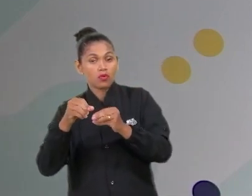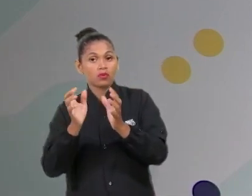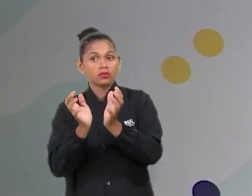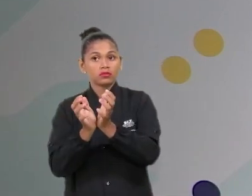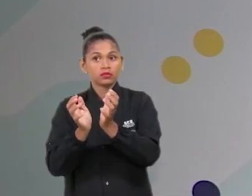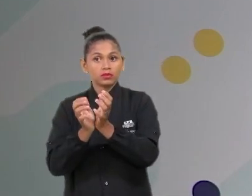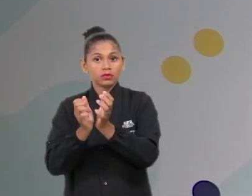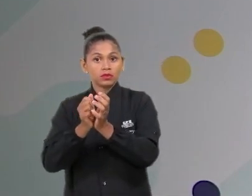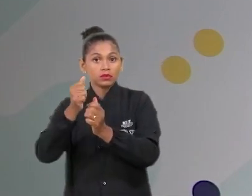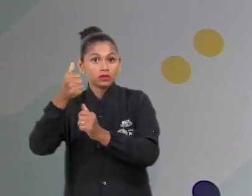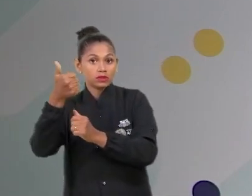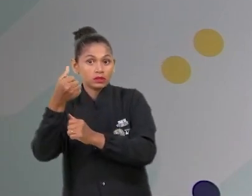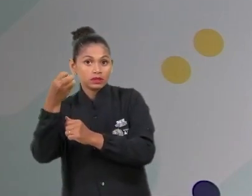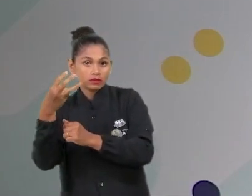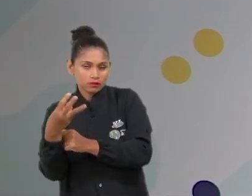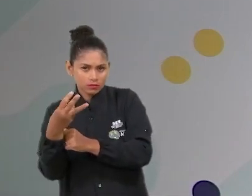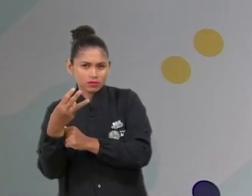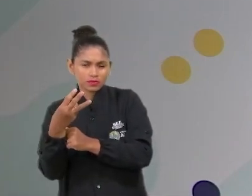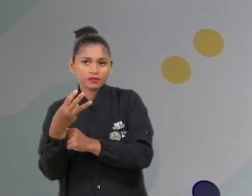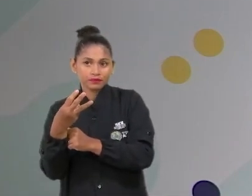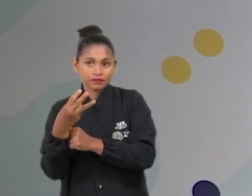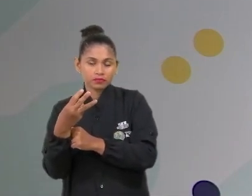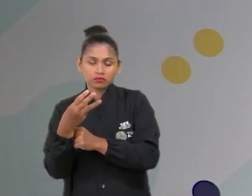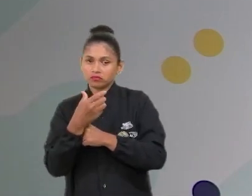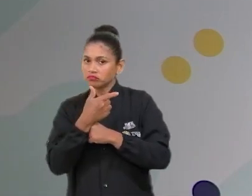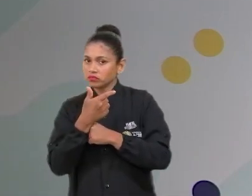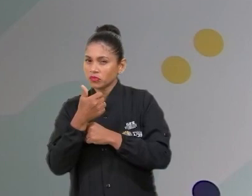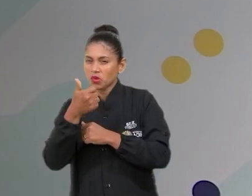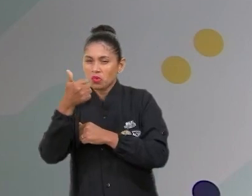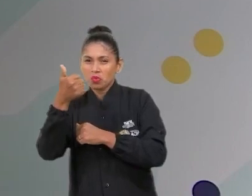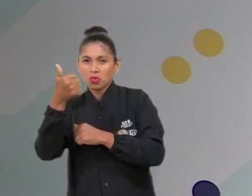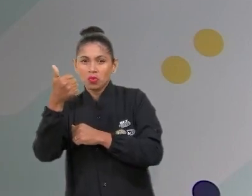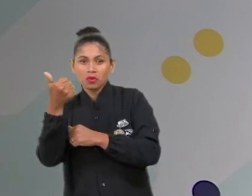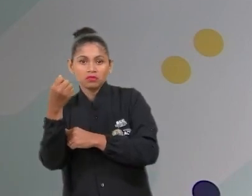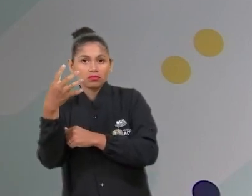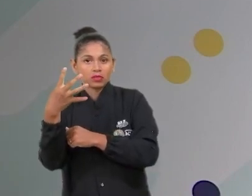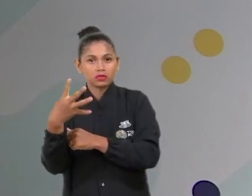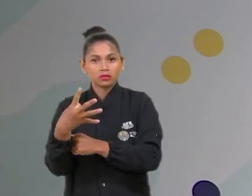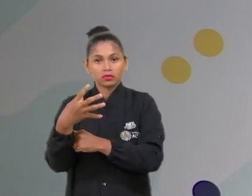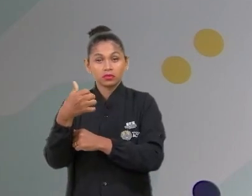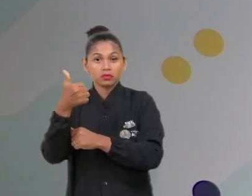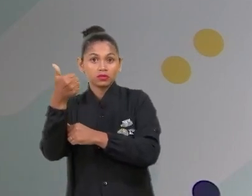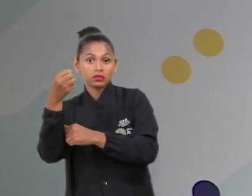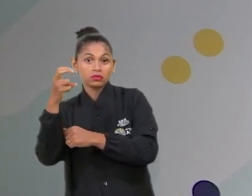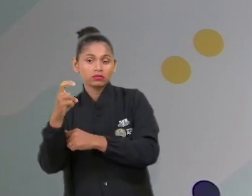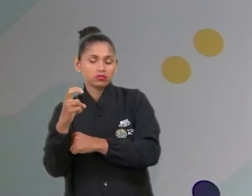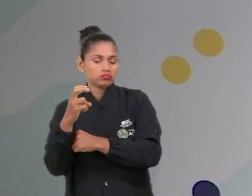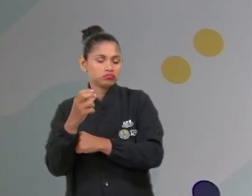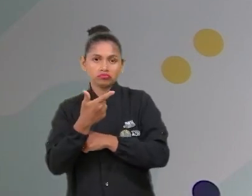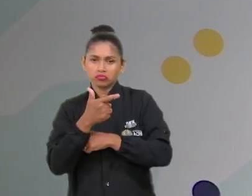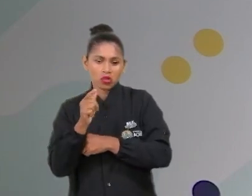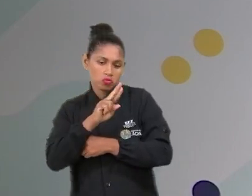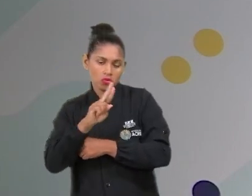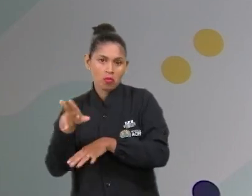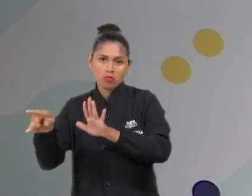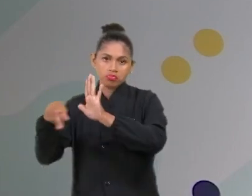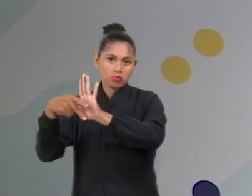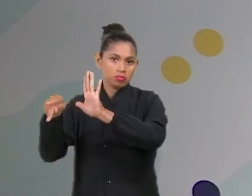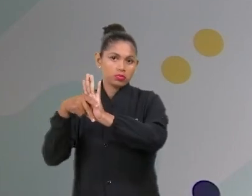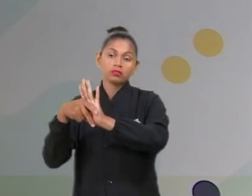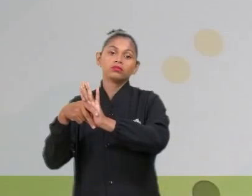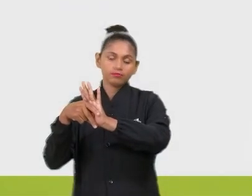vão ter um nome específico. Então, eles ficaram conhecidos pelo elemento químico, o primeiro que aparece no